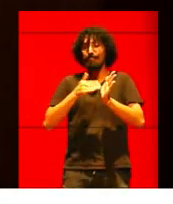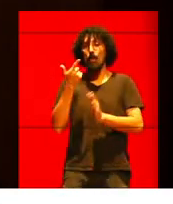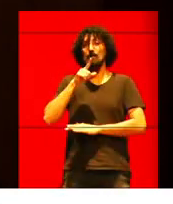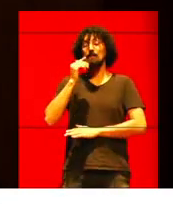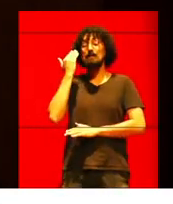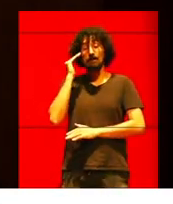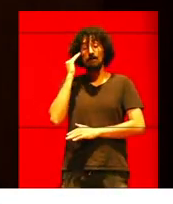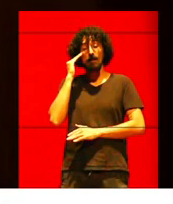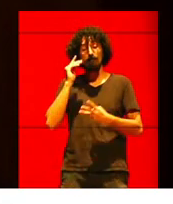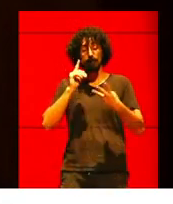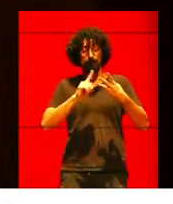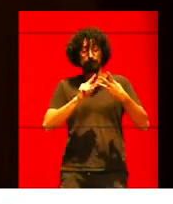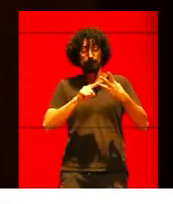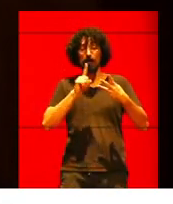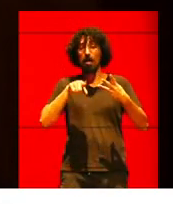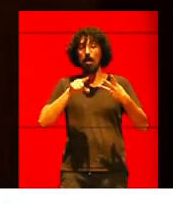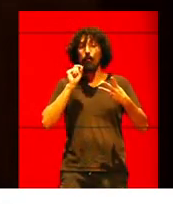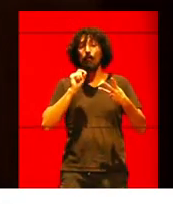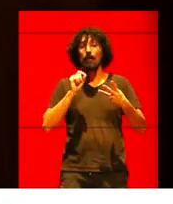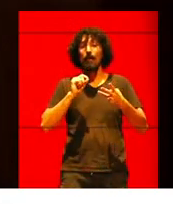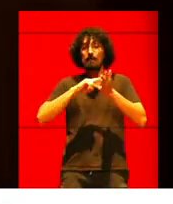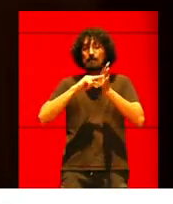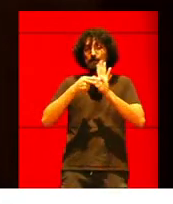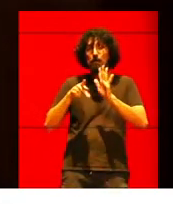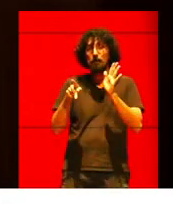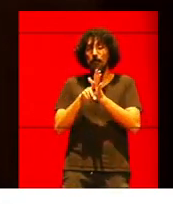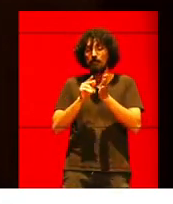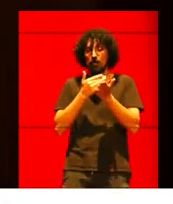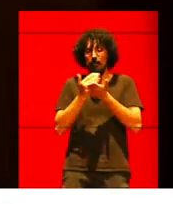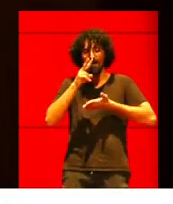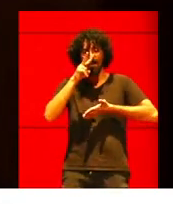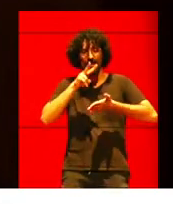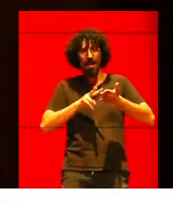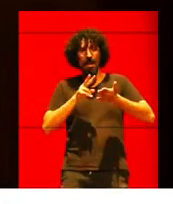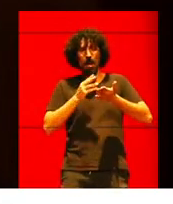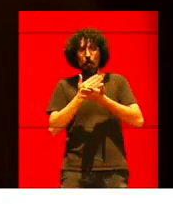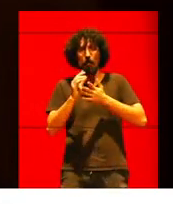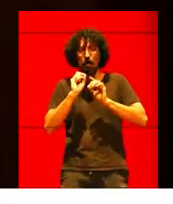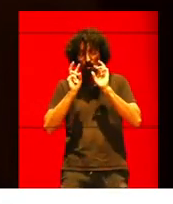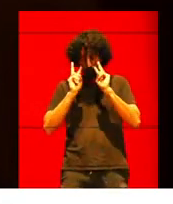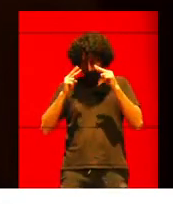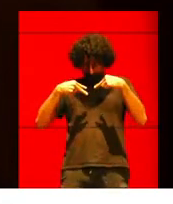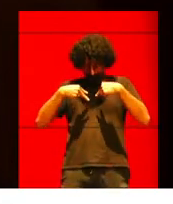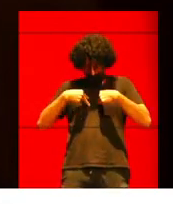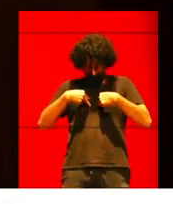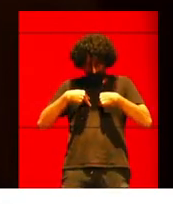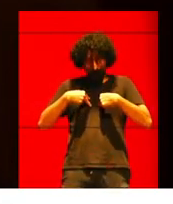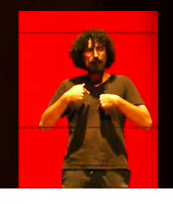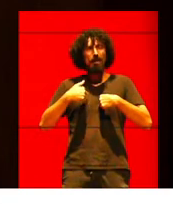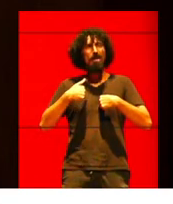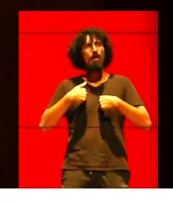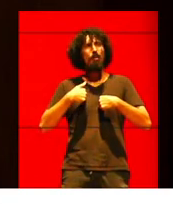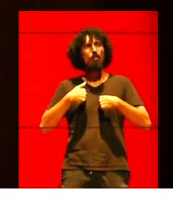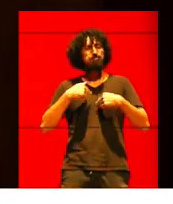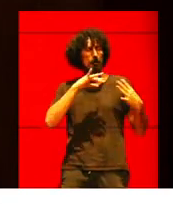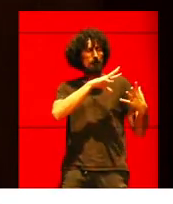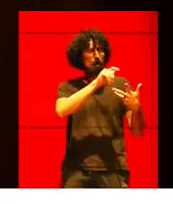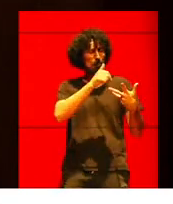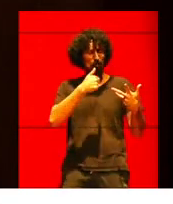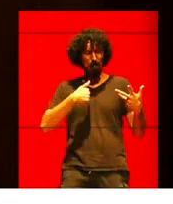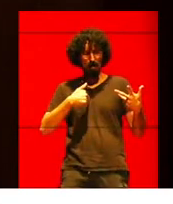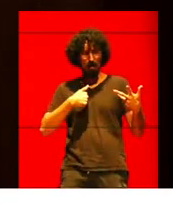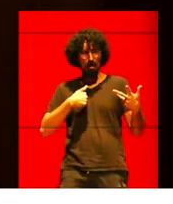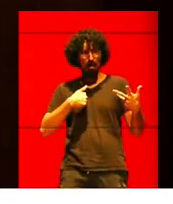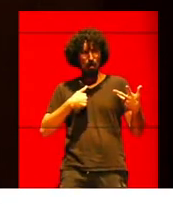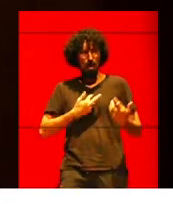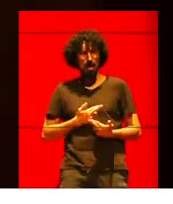de se entender. Você começa a revisar o seu próprio eu. Quem sou eu diante desse mundo? Se o mundo é um mundo cão, se o mundo é um